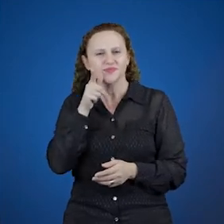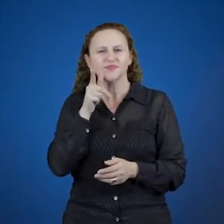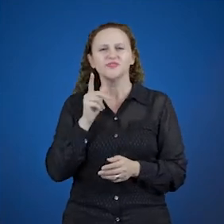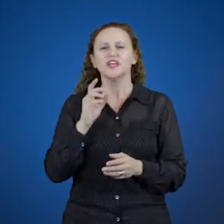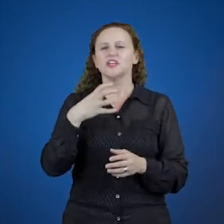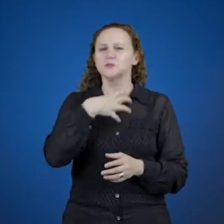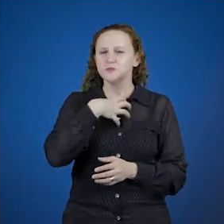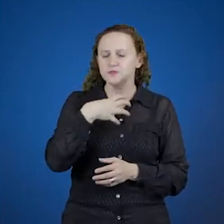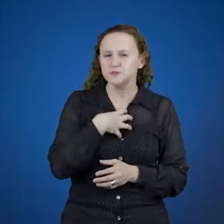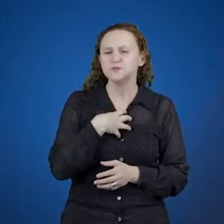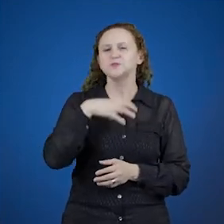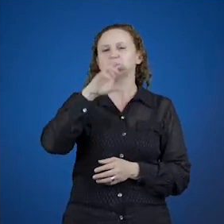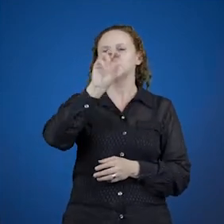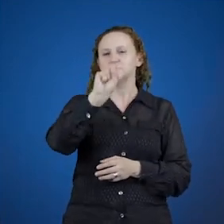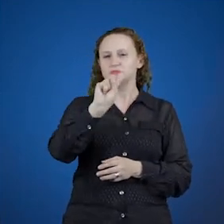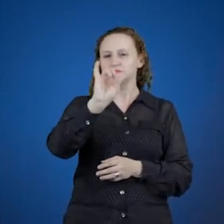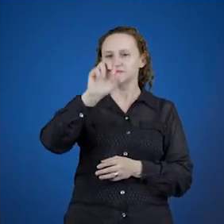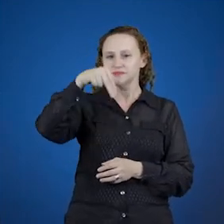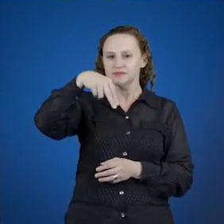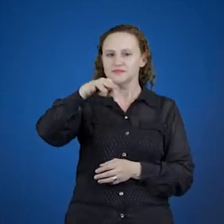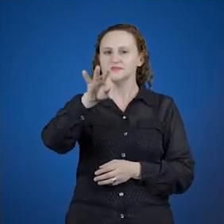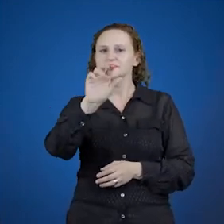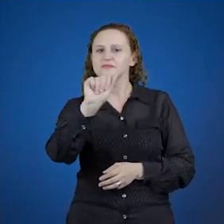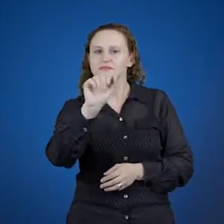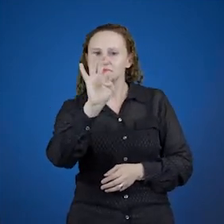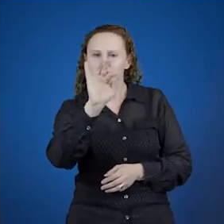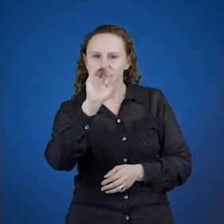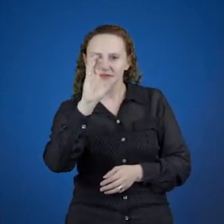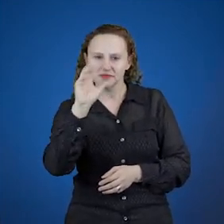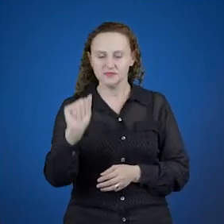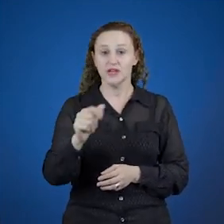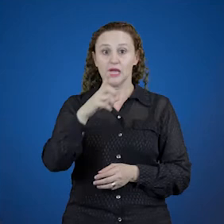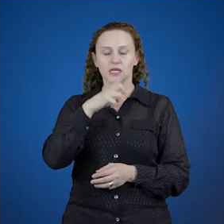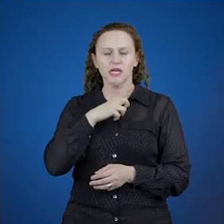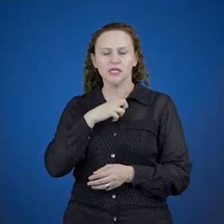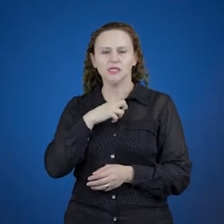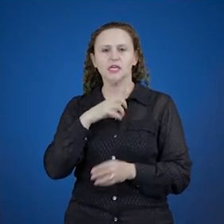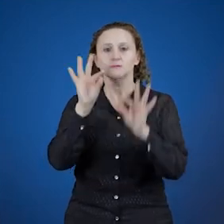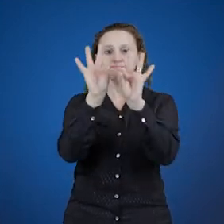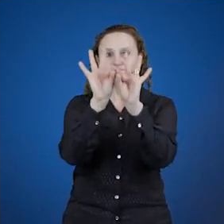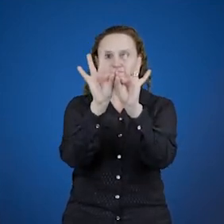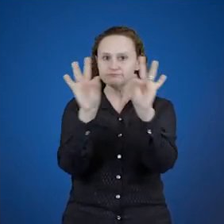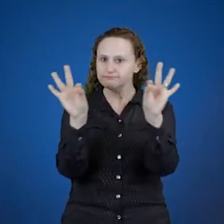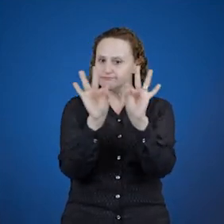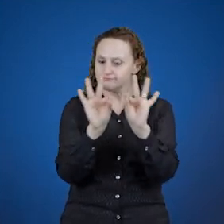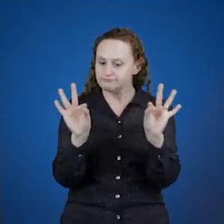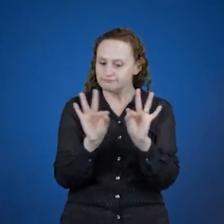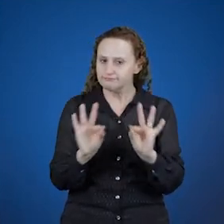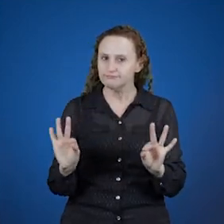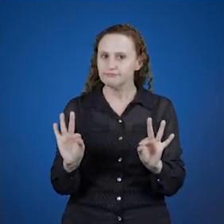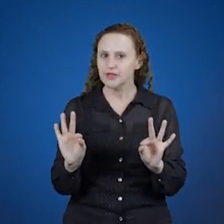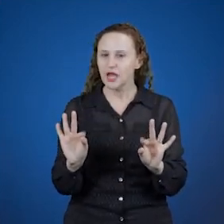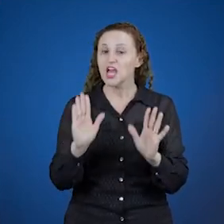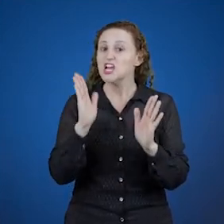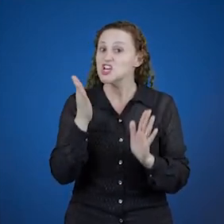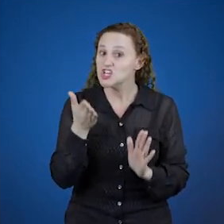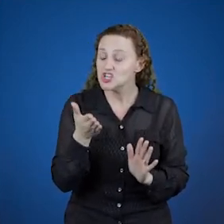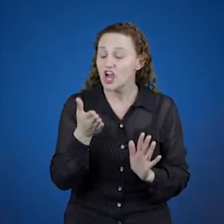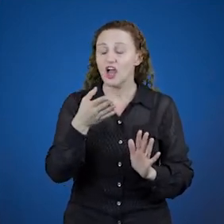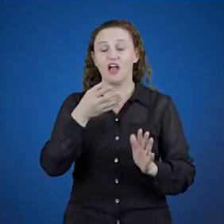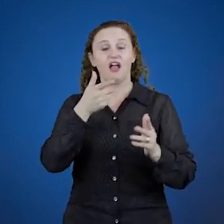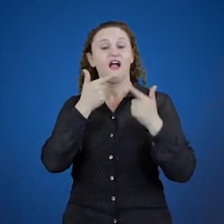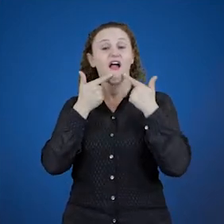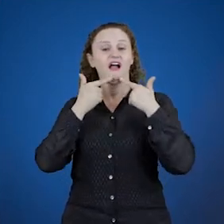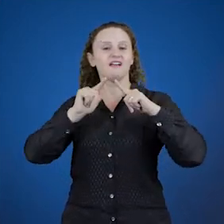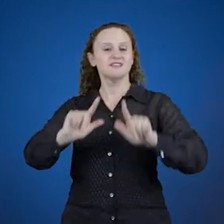acordo com a função sintática que ela exerce na oração uma palavra na língua portuguesa